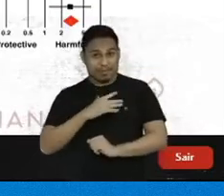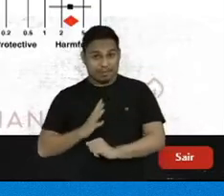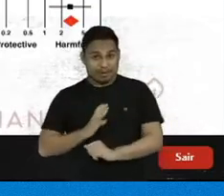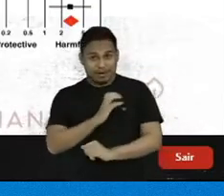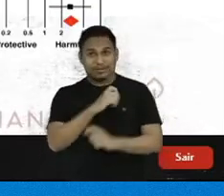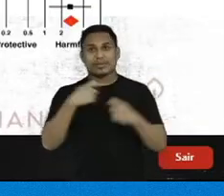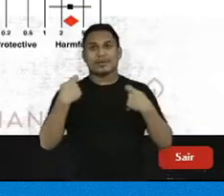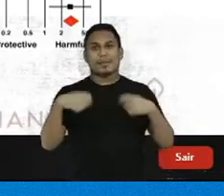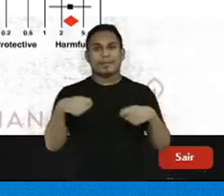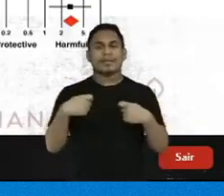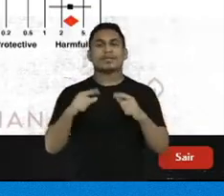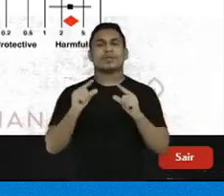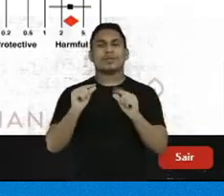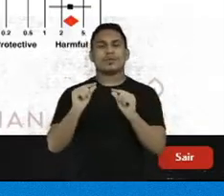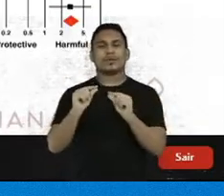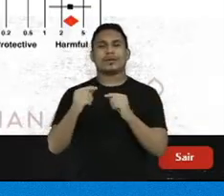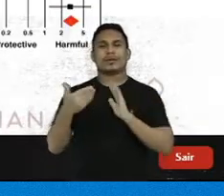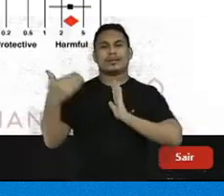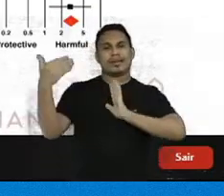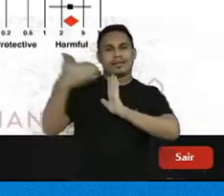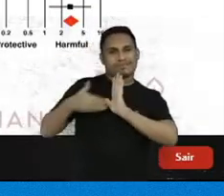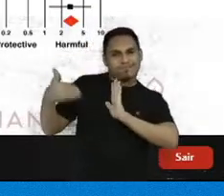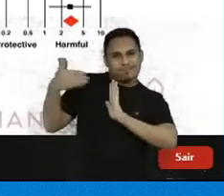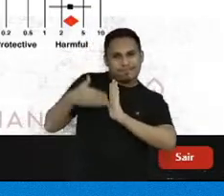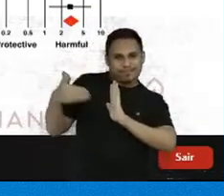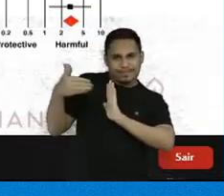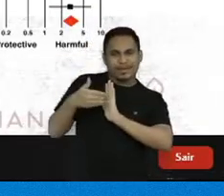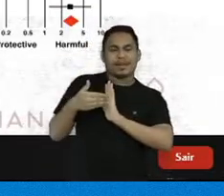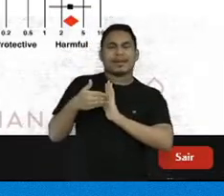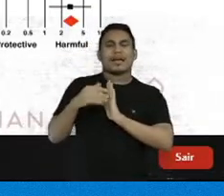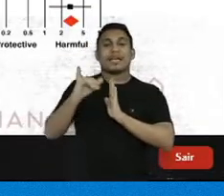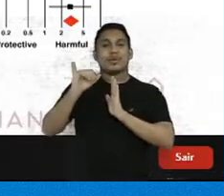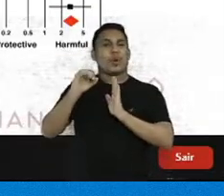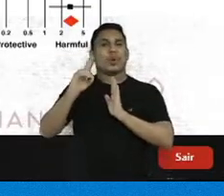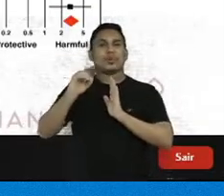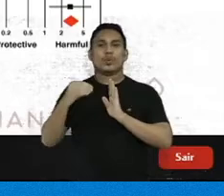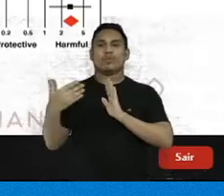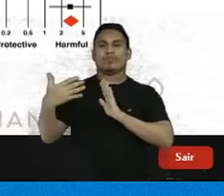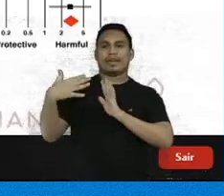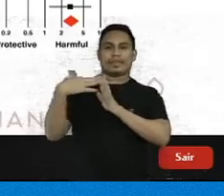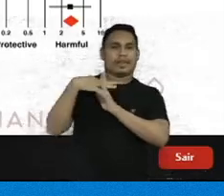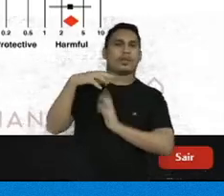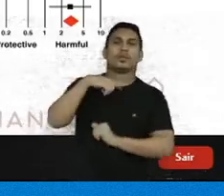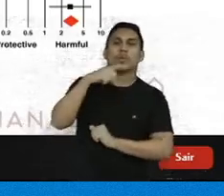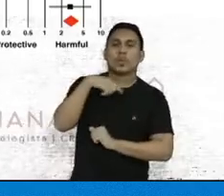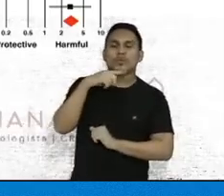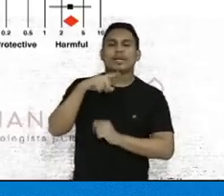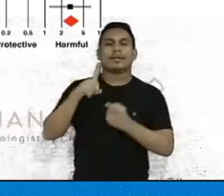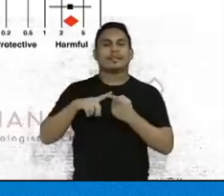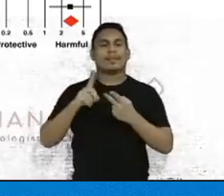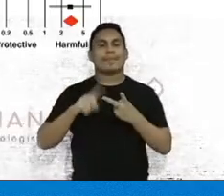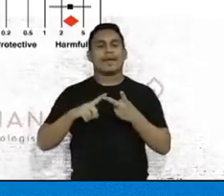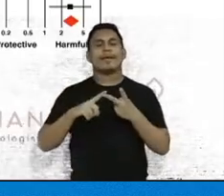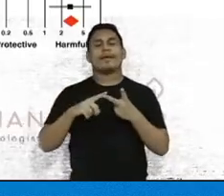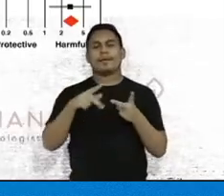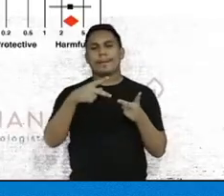entrada de iodo, expressam as peroxidases, tá? Aquela tireoperoxidase que estimulava a produção